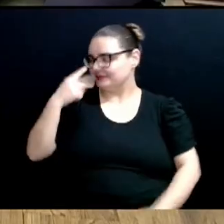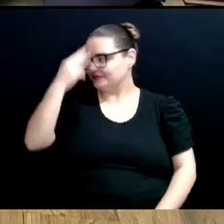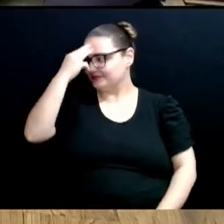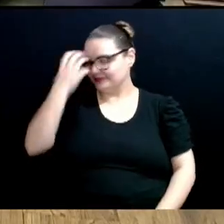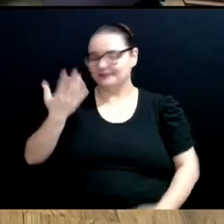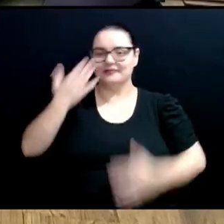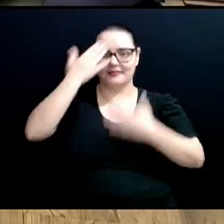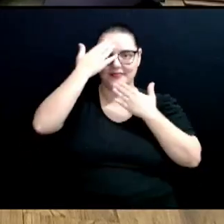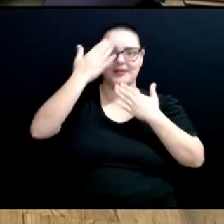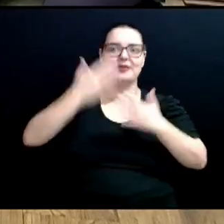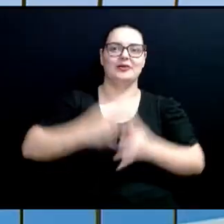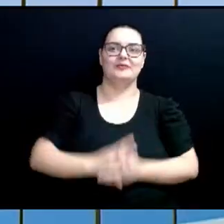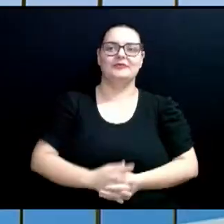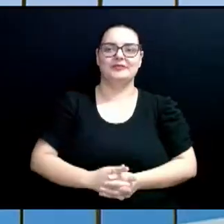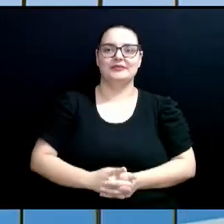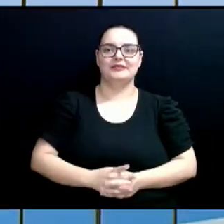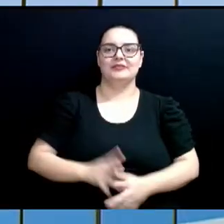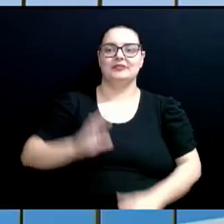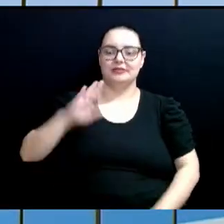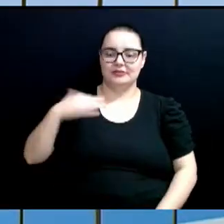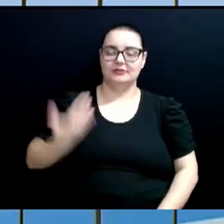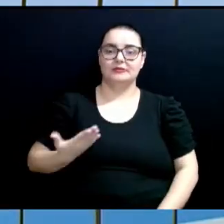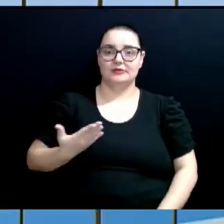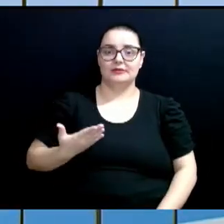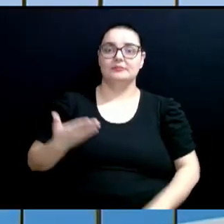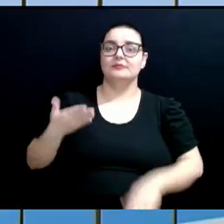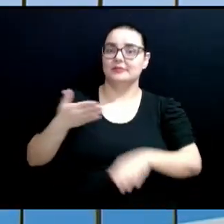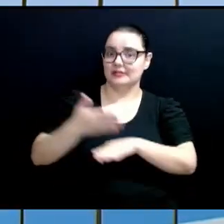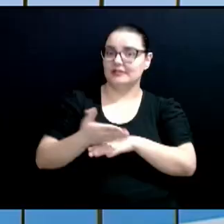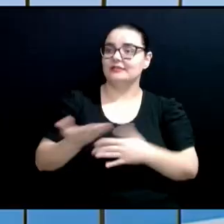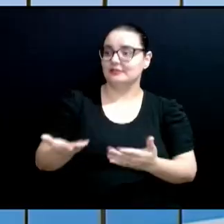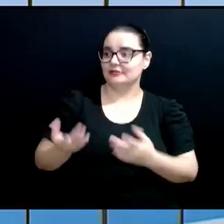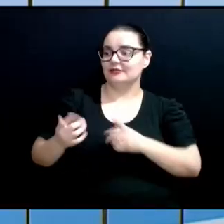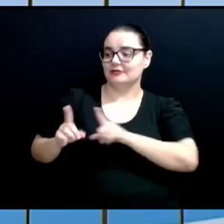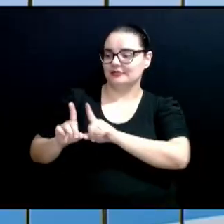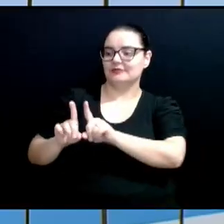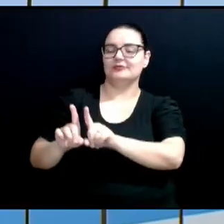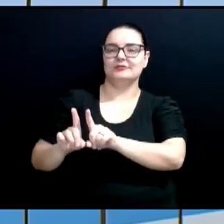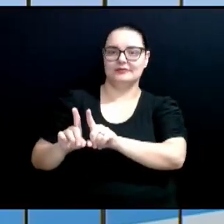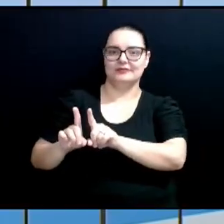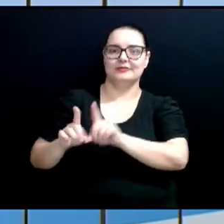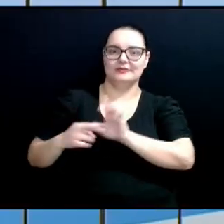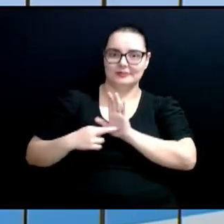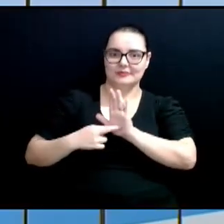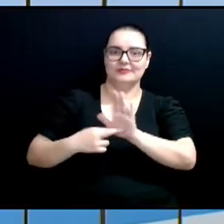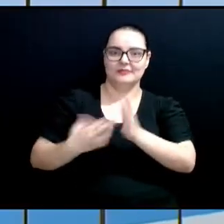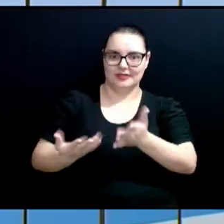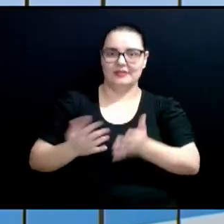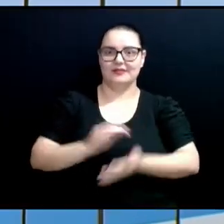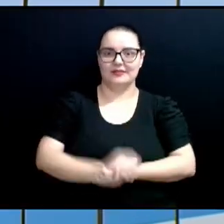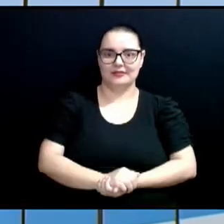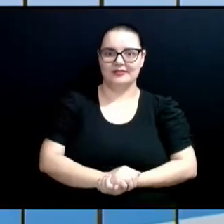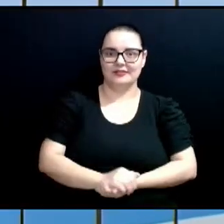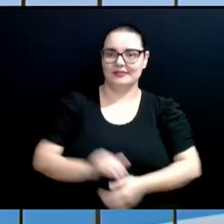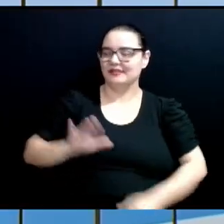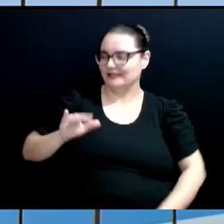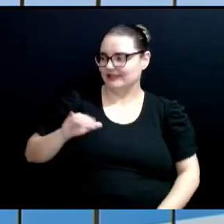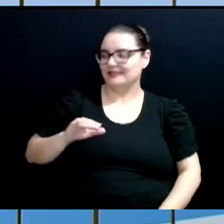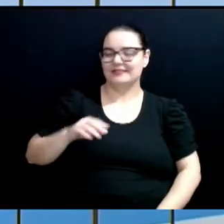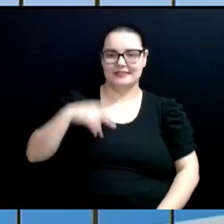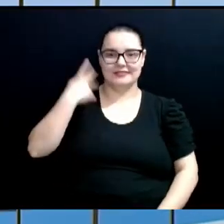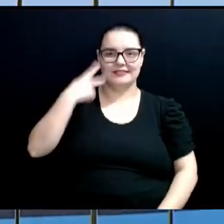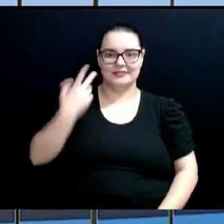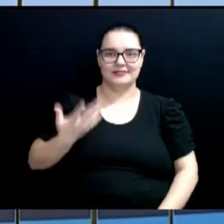uma honra, inclusive participar ao lado de uma referência na ciência política, então sinto